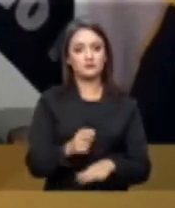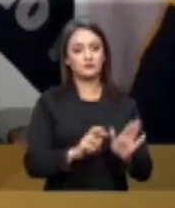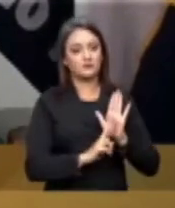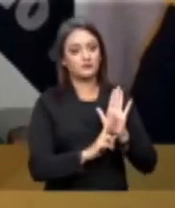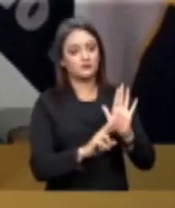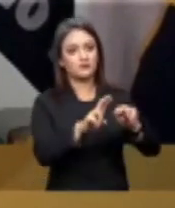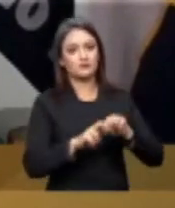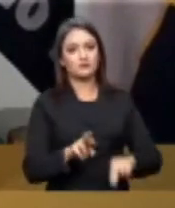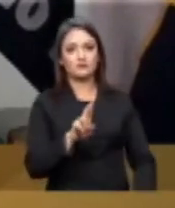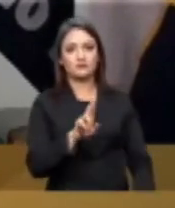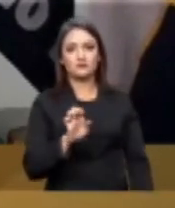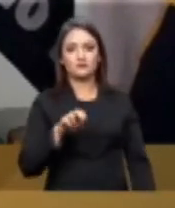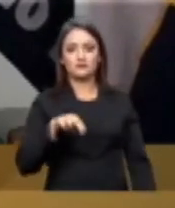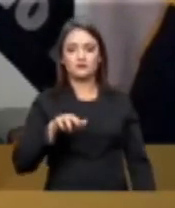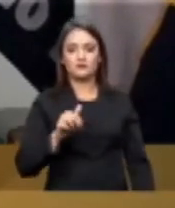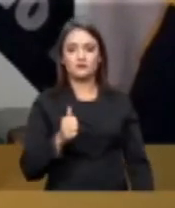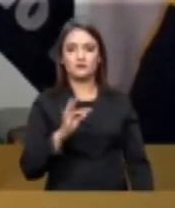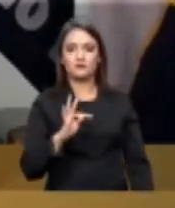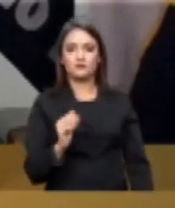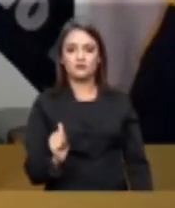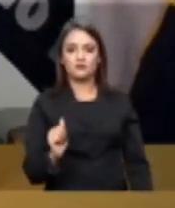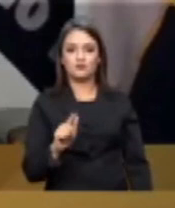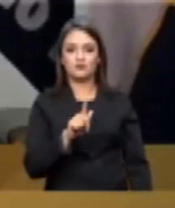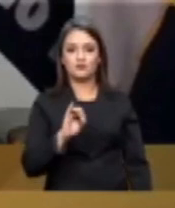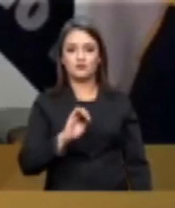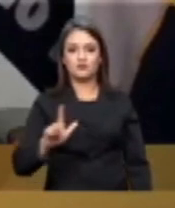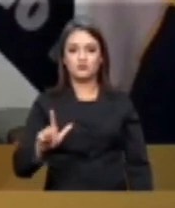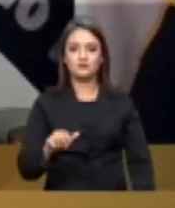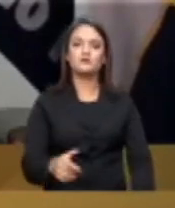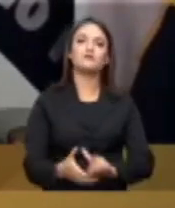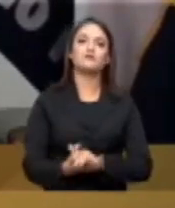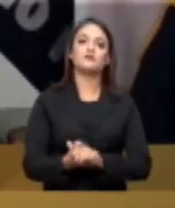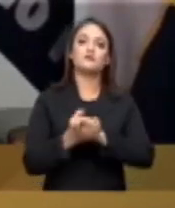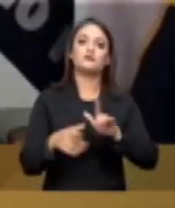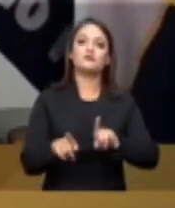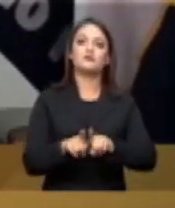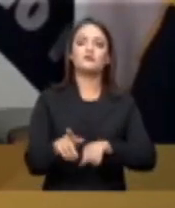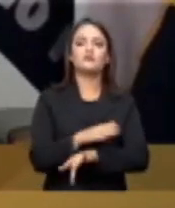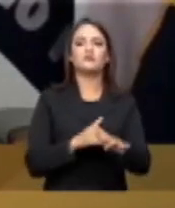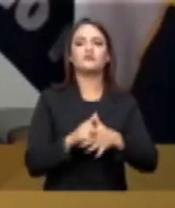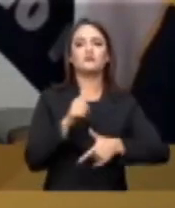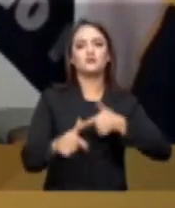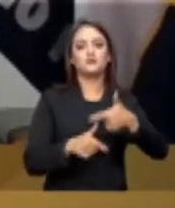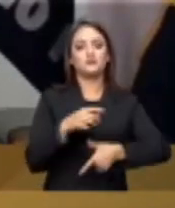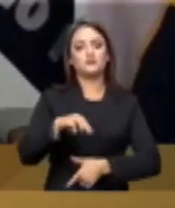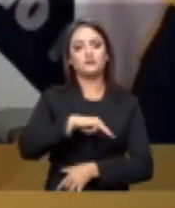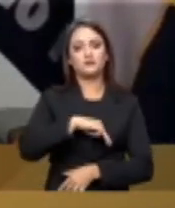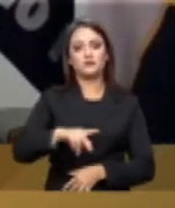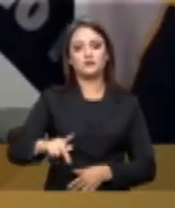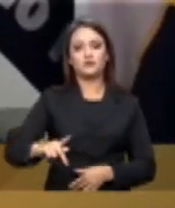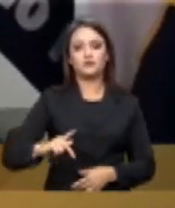Renata Gil. Cumprimento outro sim, os meus colegas do Ministério Público,